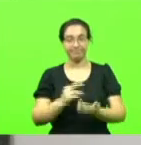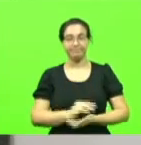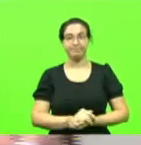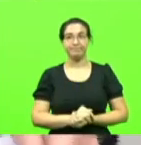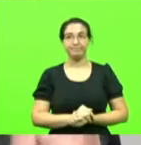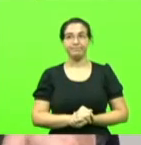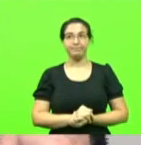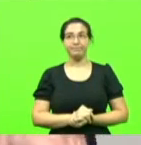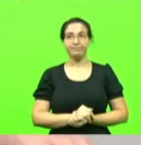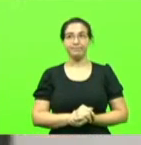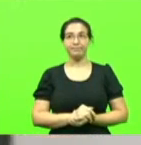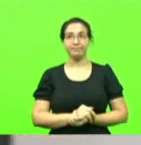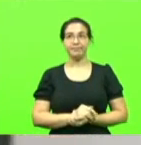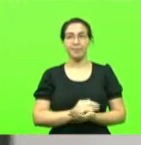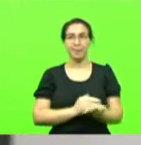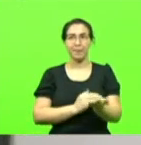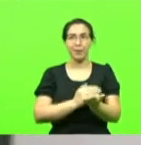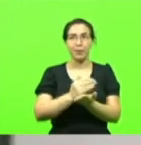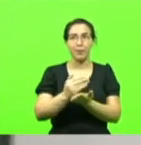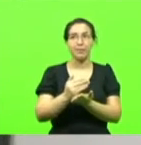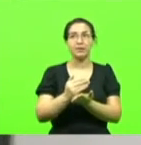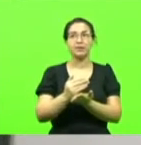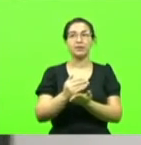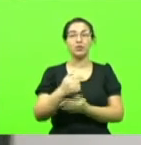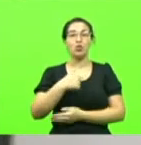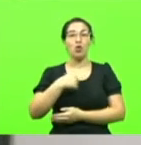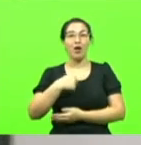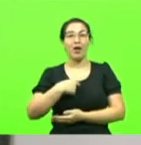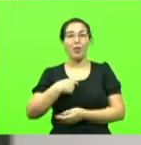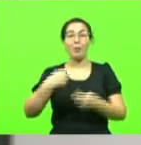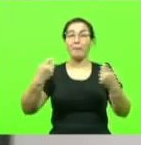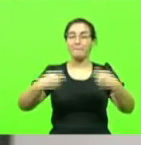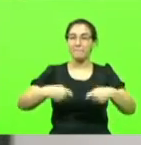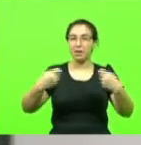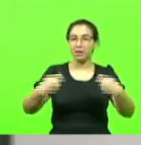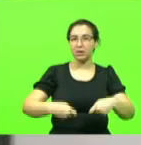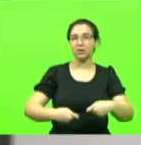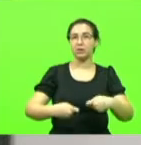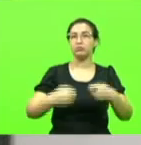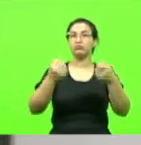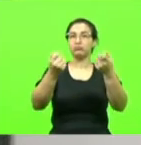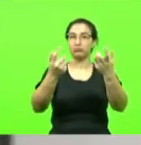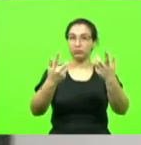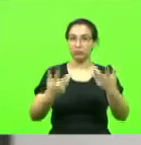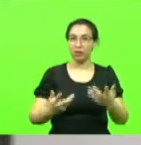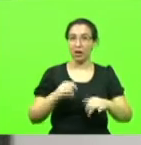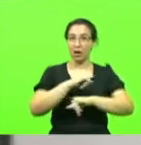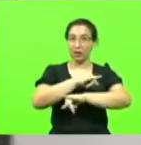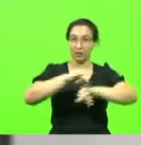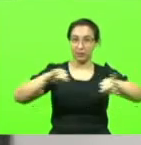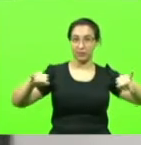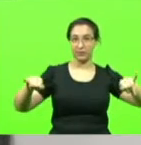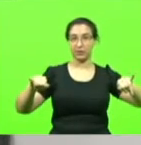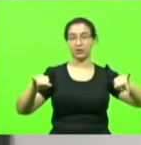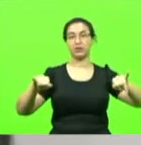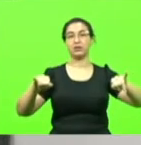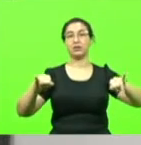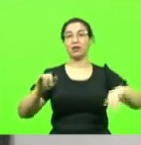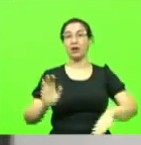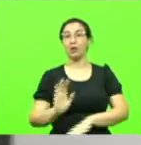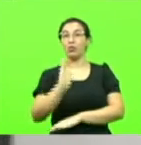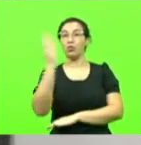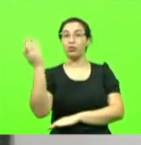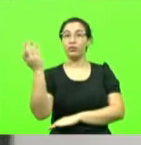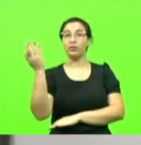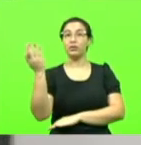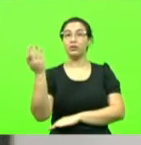o inicialmente e senhor dos Senhores deputados eu sou obrigado a levar o conhecimento de uma de uma